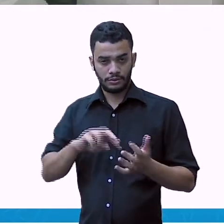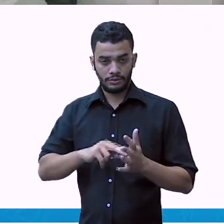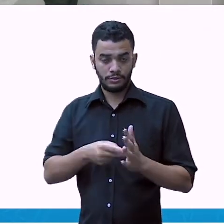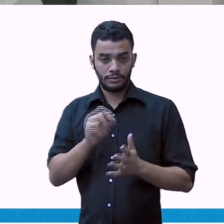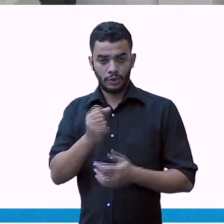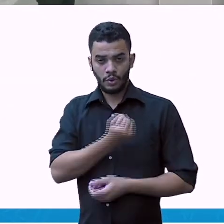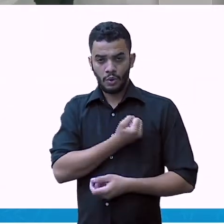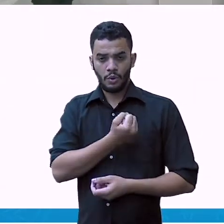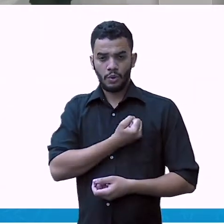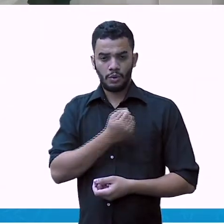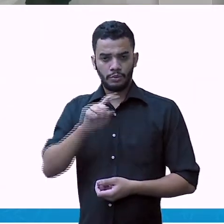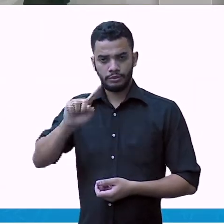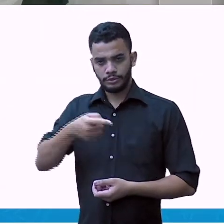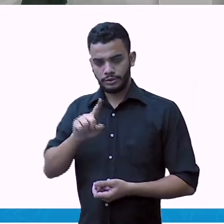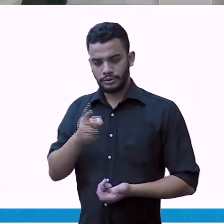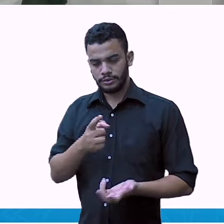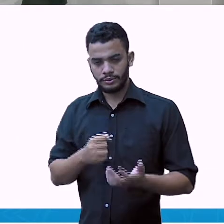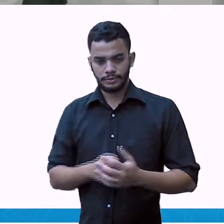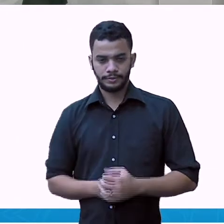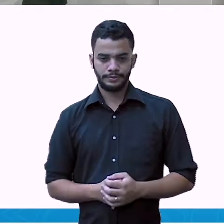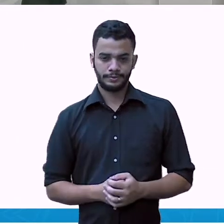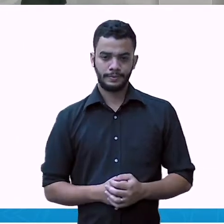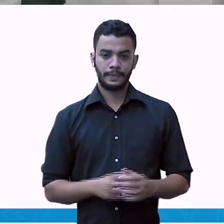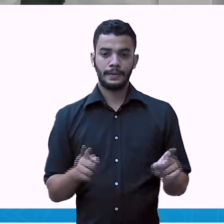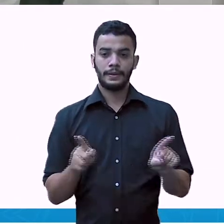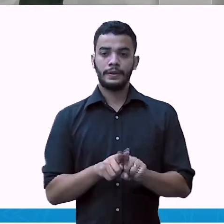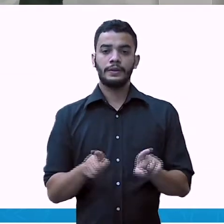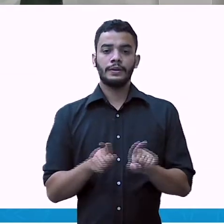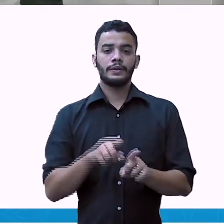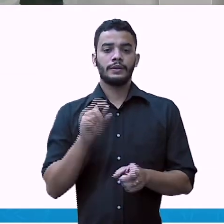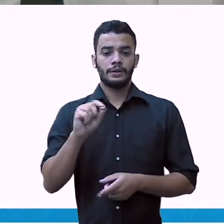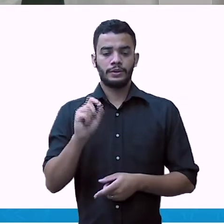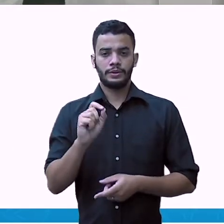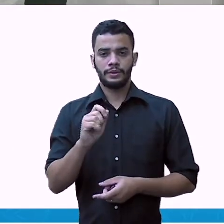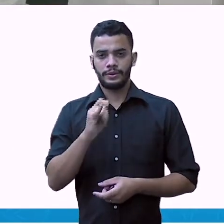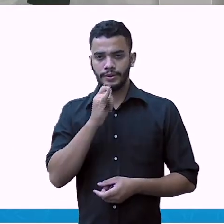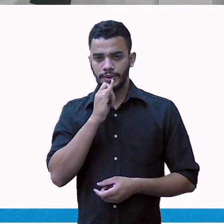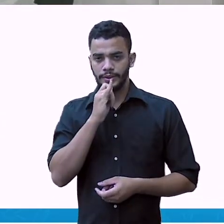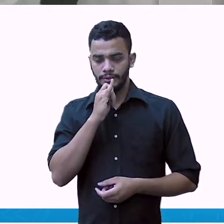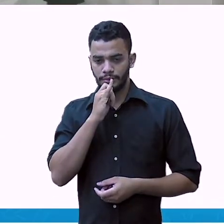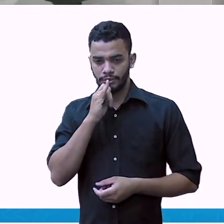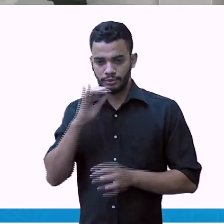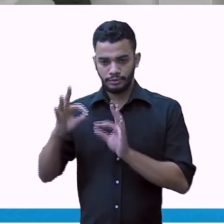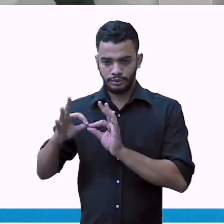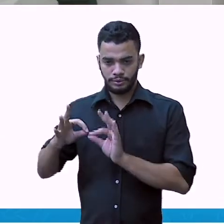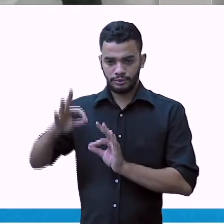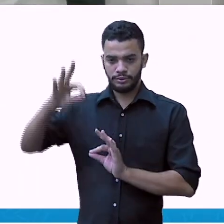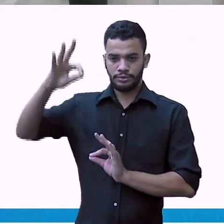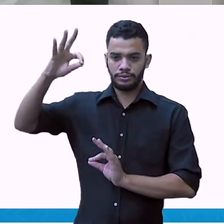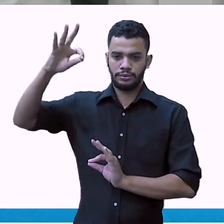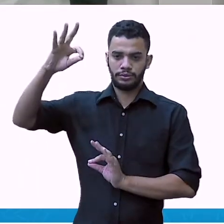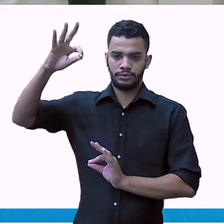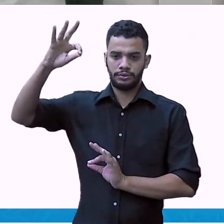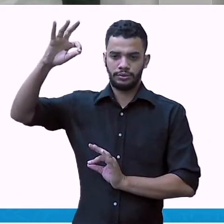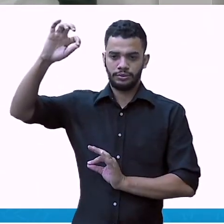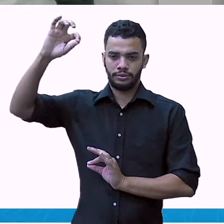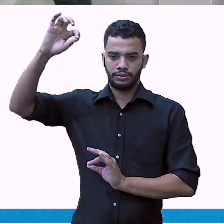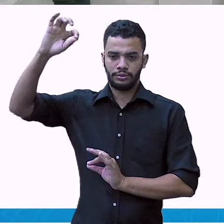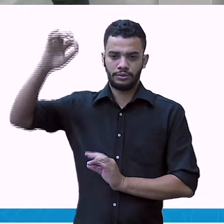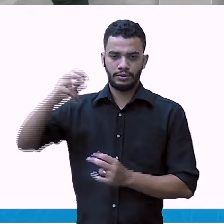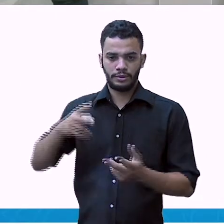decimal. A sua altura, isso mesmo, quando você vai olhar a